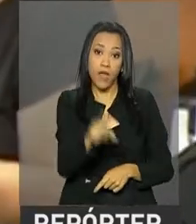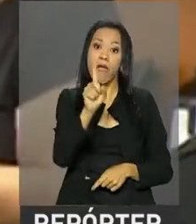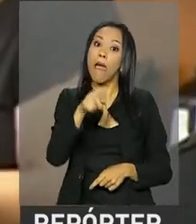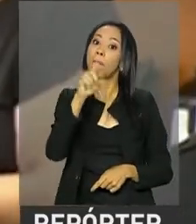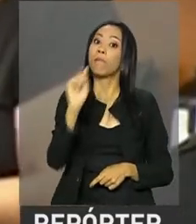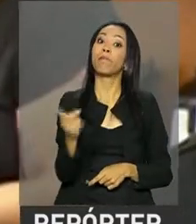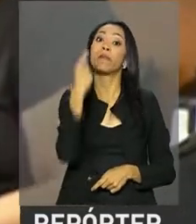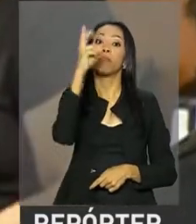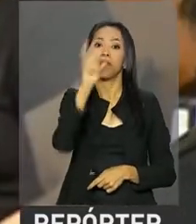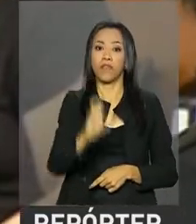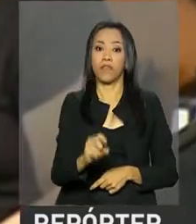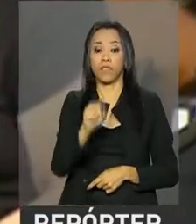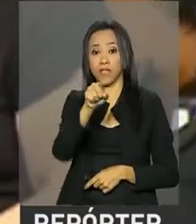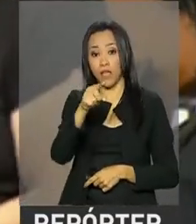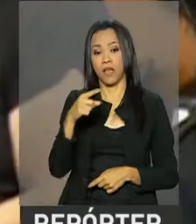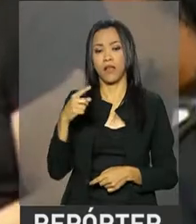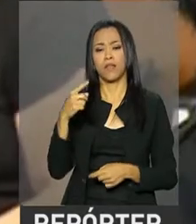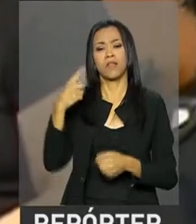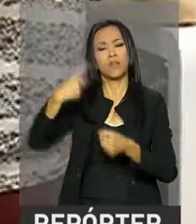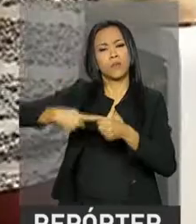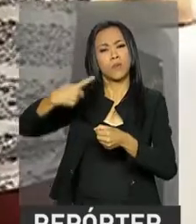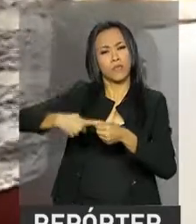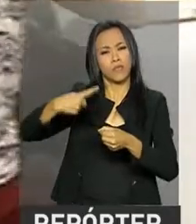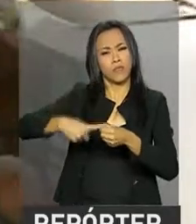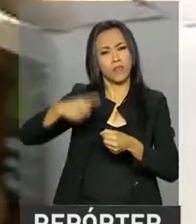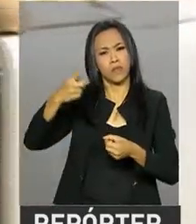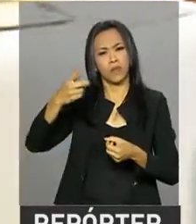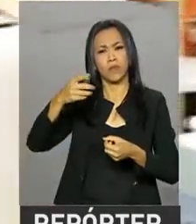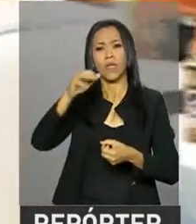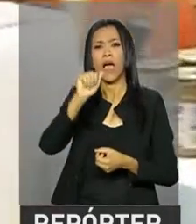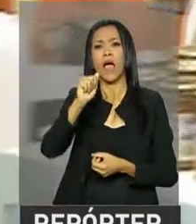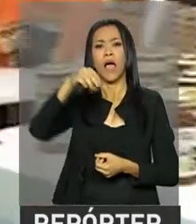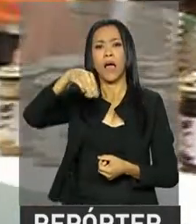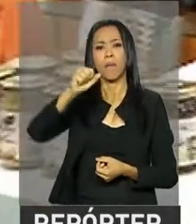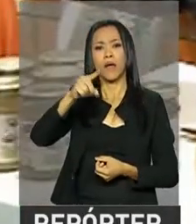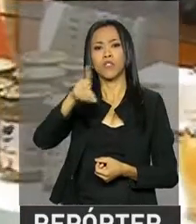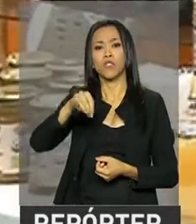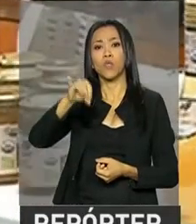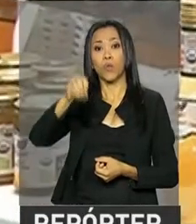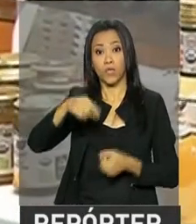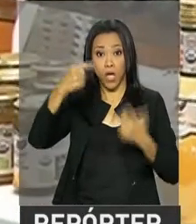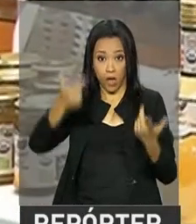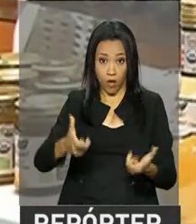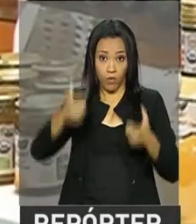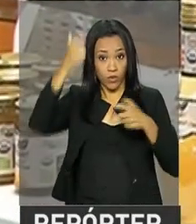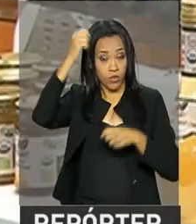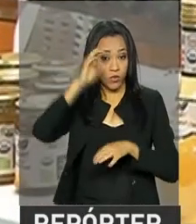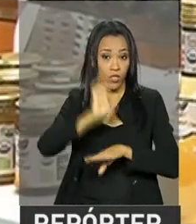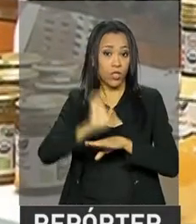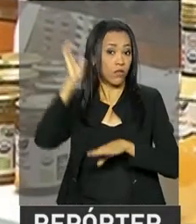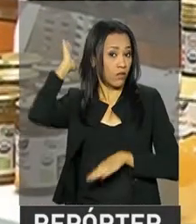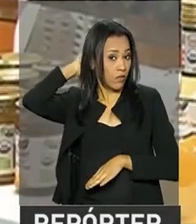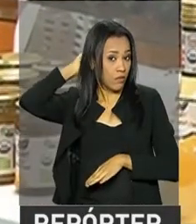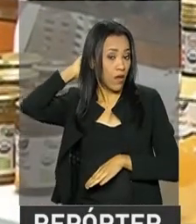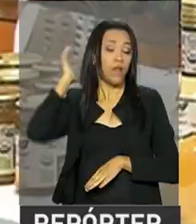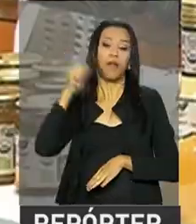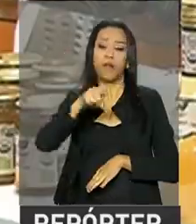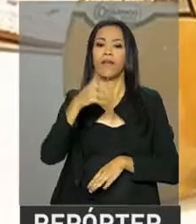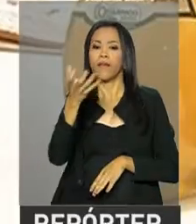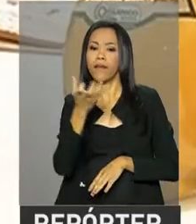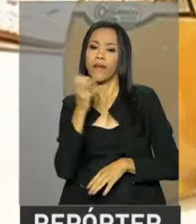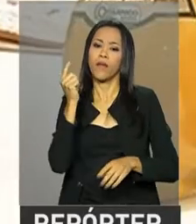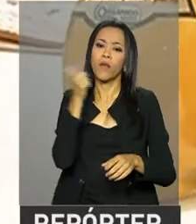na feira. Ela veio do município de Augusto Correia, região da Amazônia Atlântica, no Pará. Espera encontrar aqui muitos clientes para os